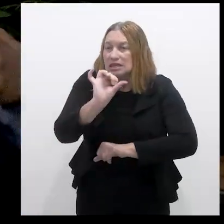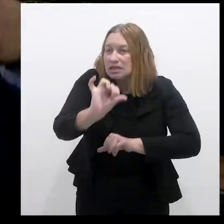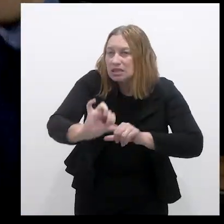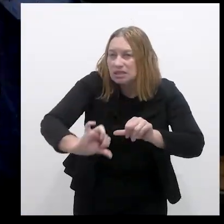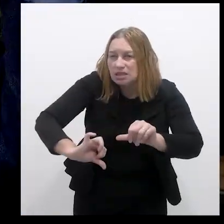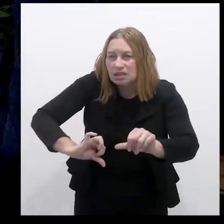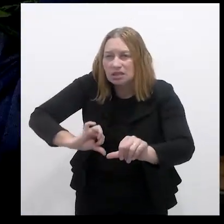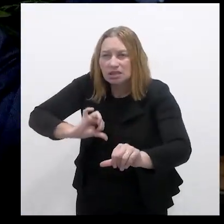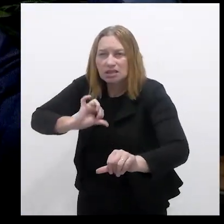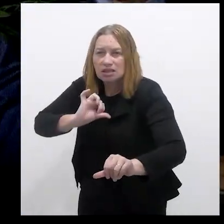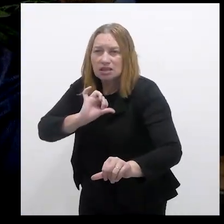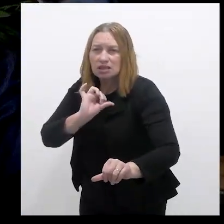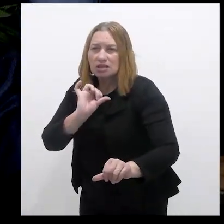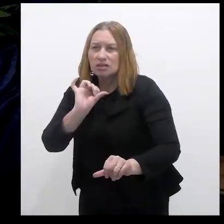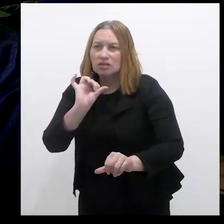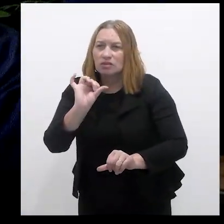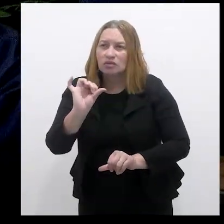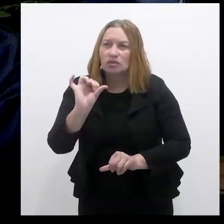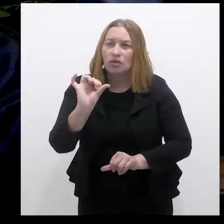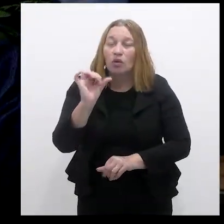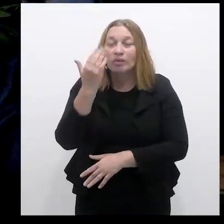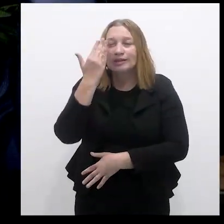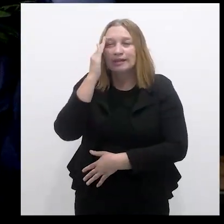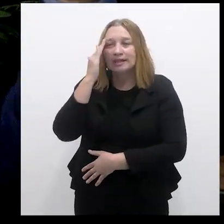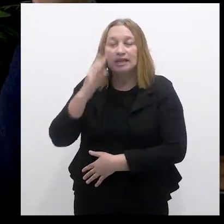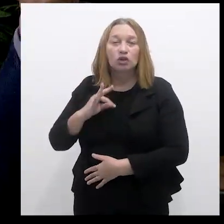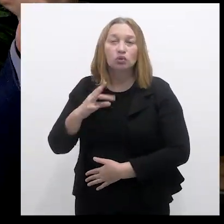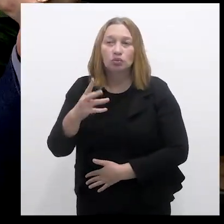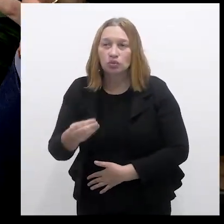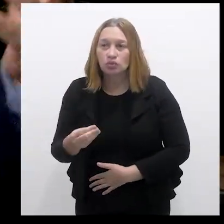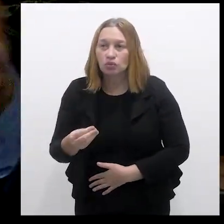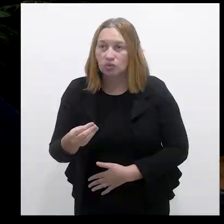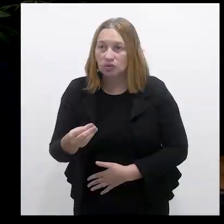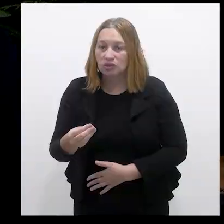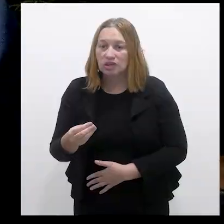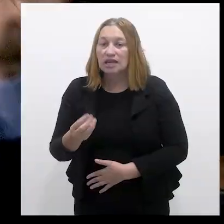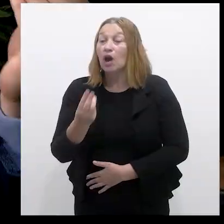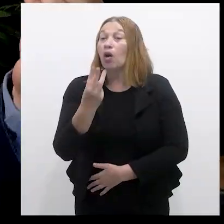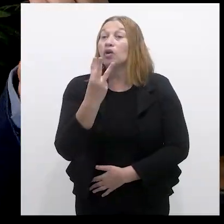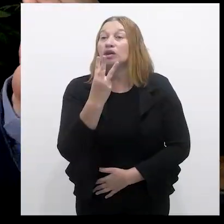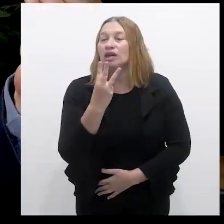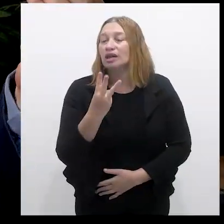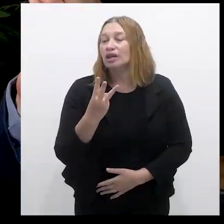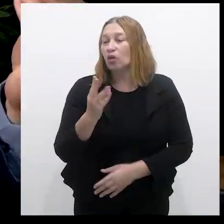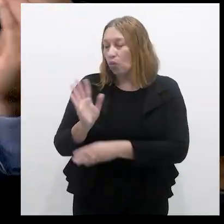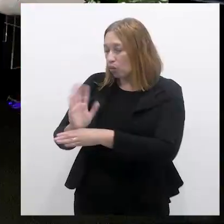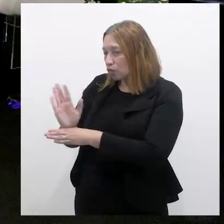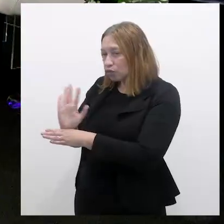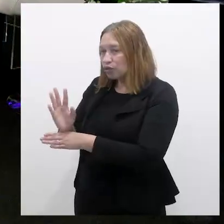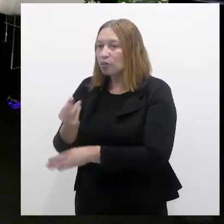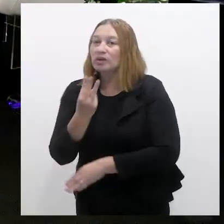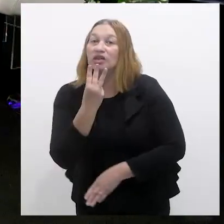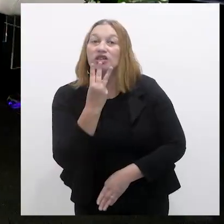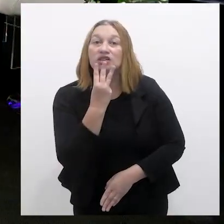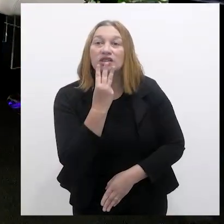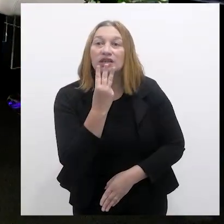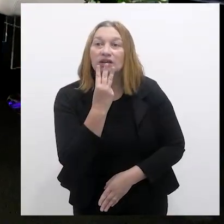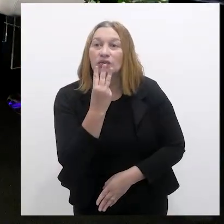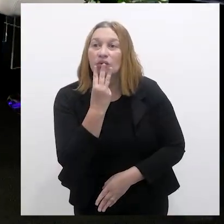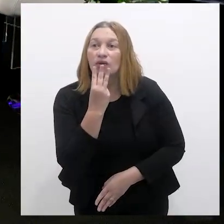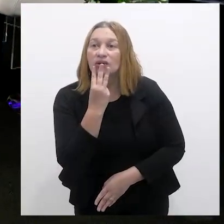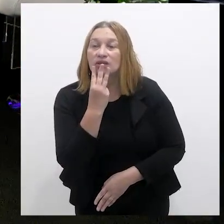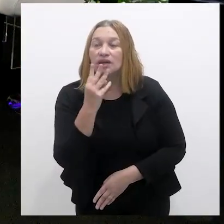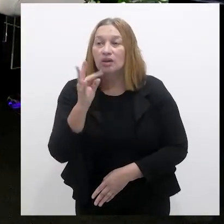absolutamente transformar a nossa forma de compreender tudo isso. Então, o que seria de Star Wars sem aquela grande trilha?